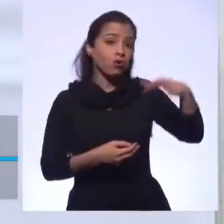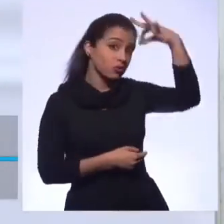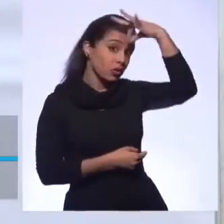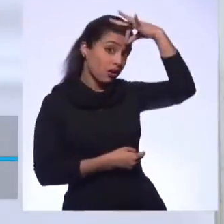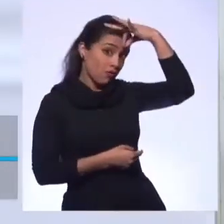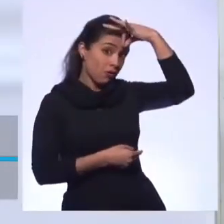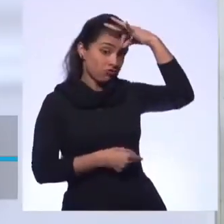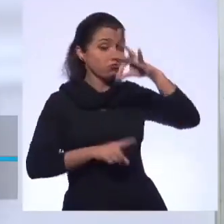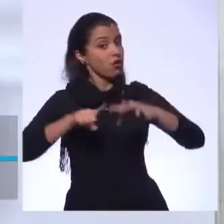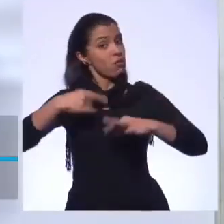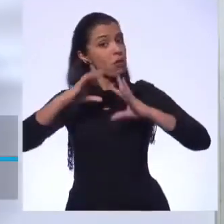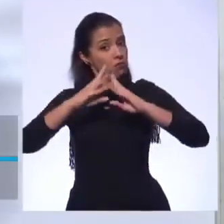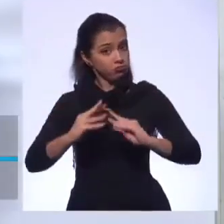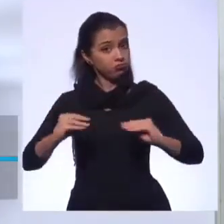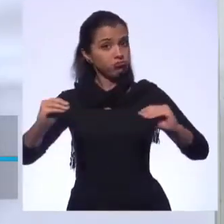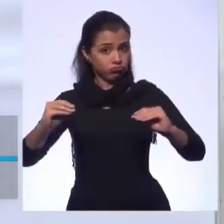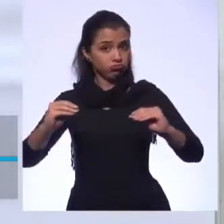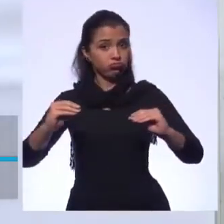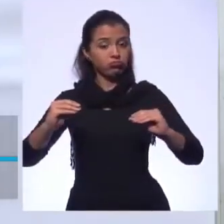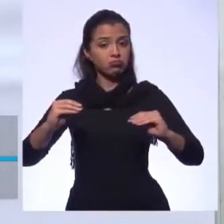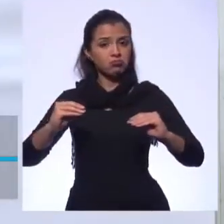feridinha. E aí pode durar